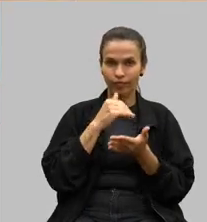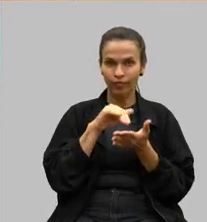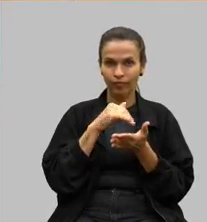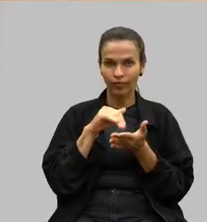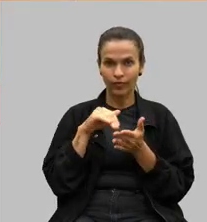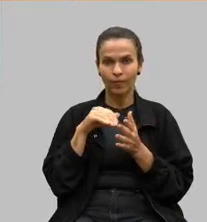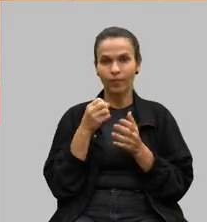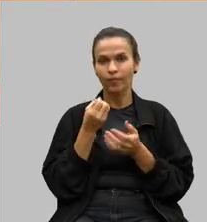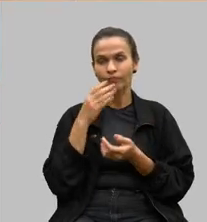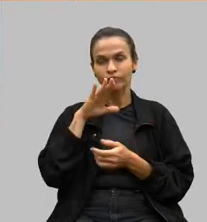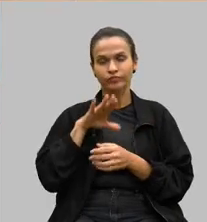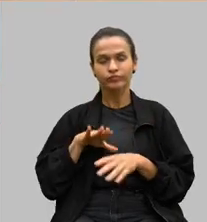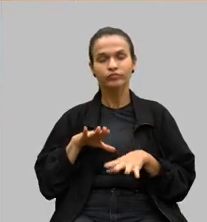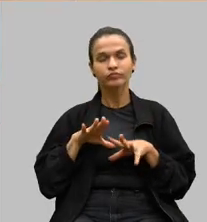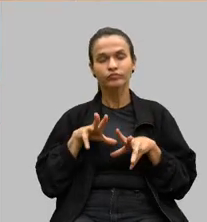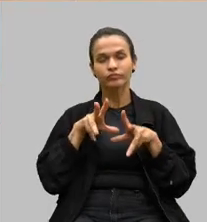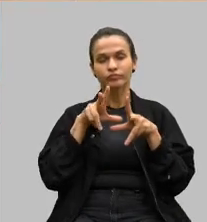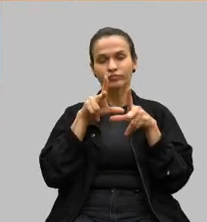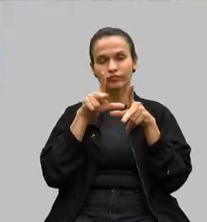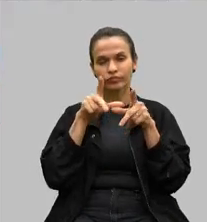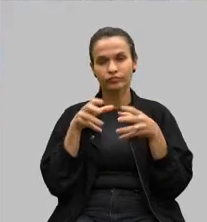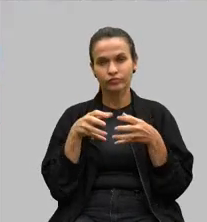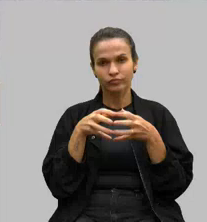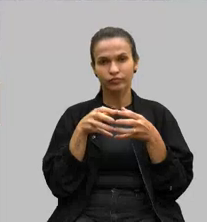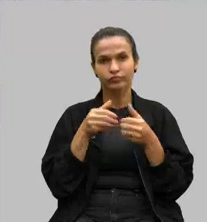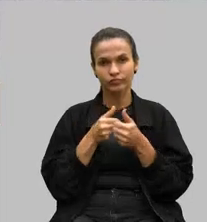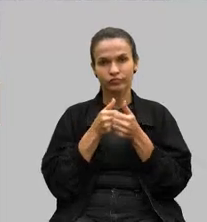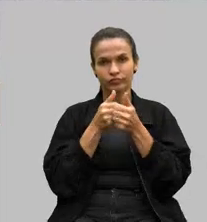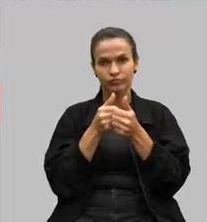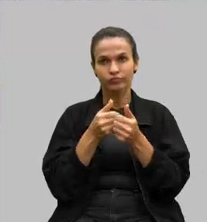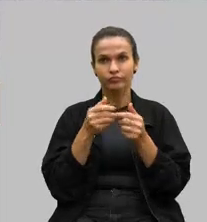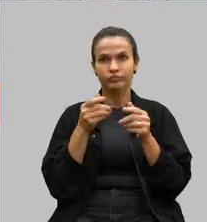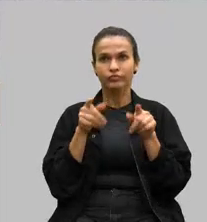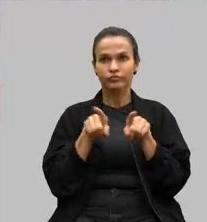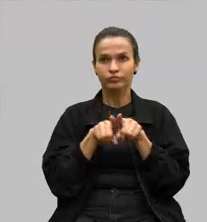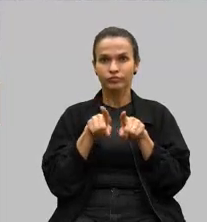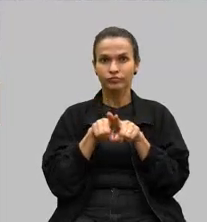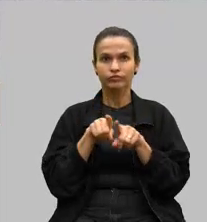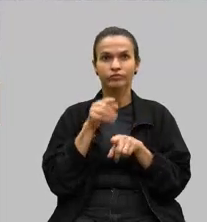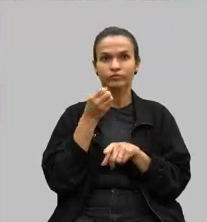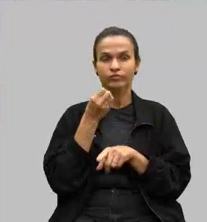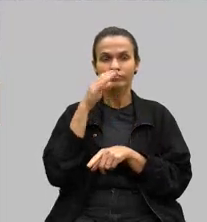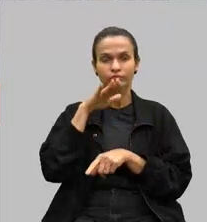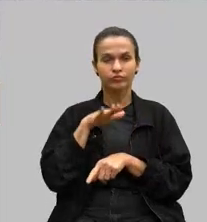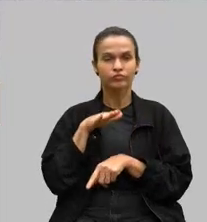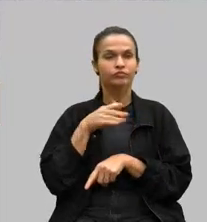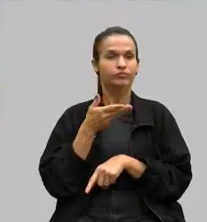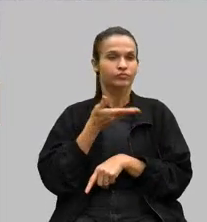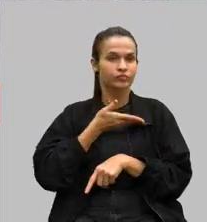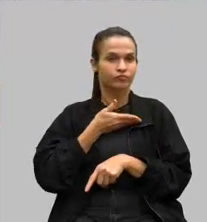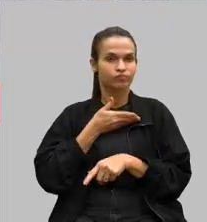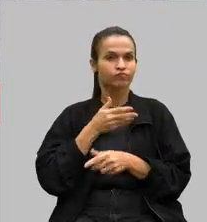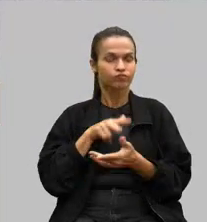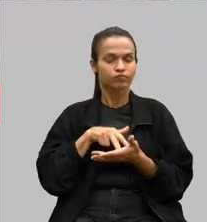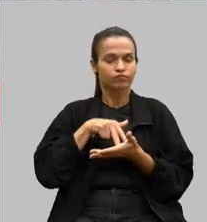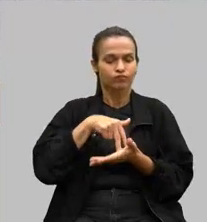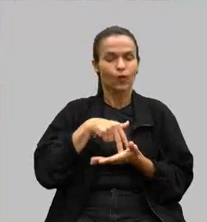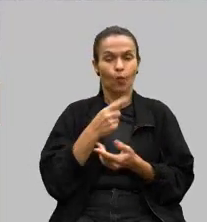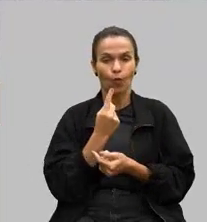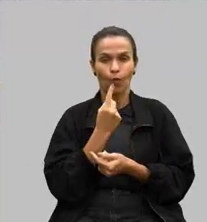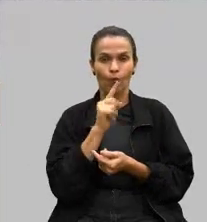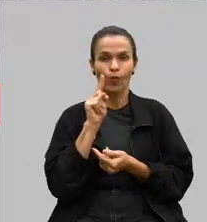equipe que o acompanha Boa tarde aos meus colegas né que estão aqui firmes no último Assembleia fiscaliza Nossa